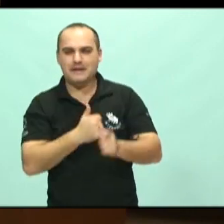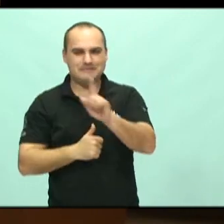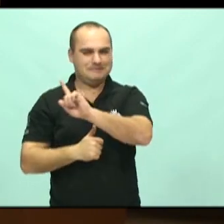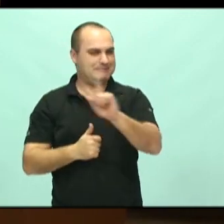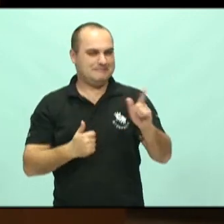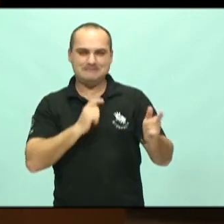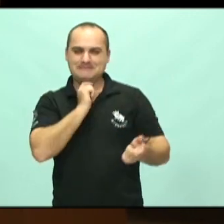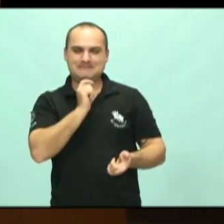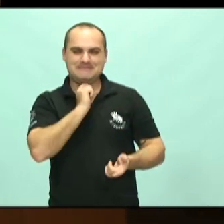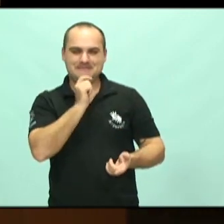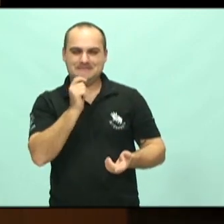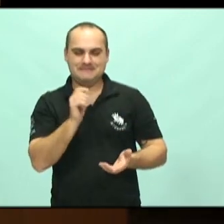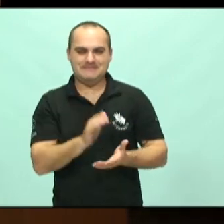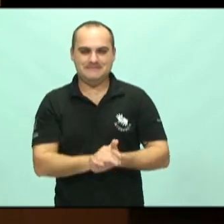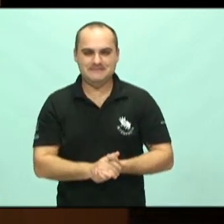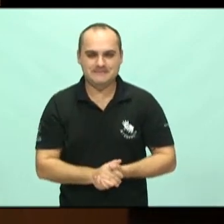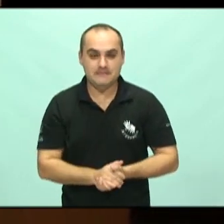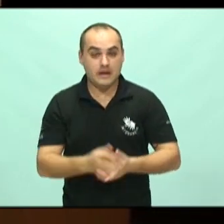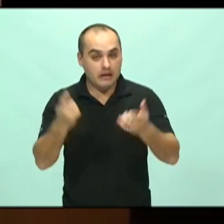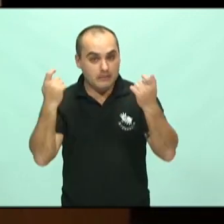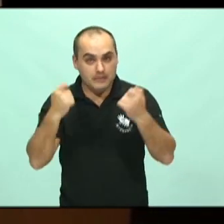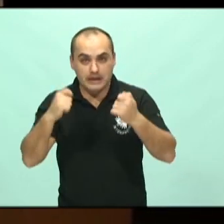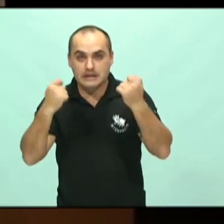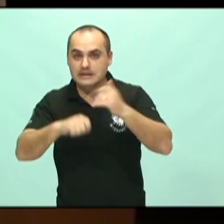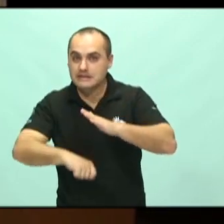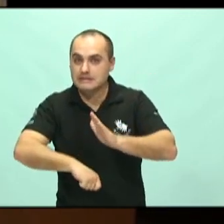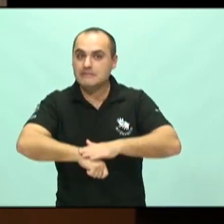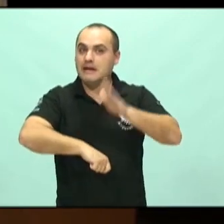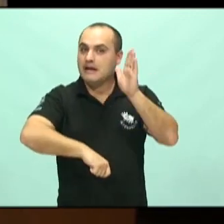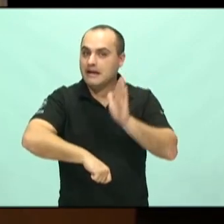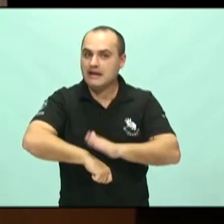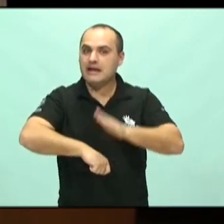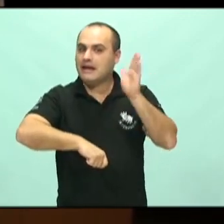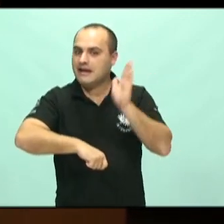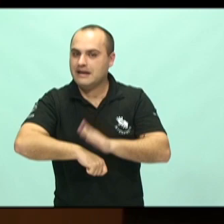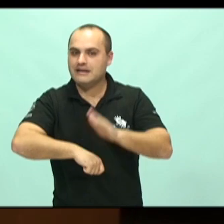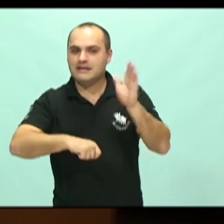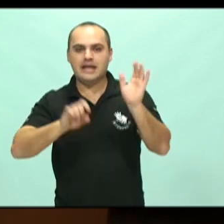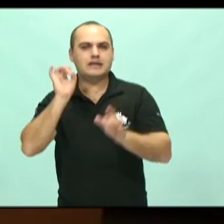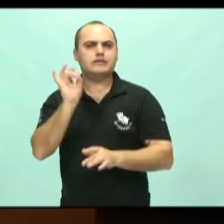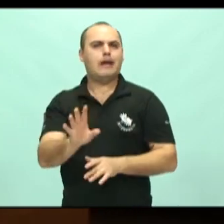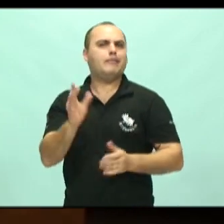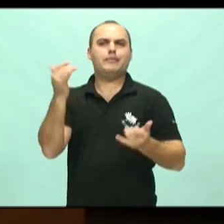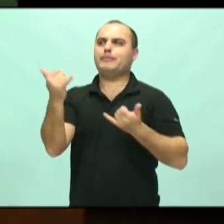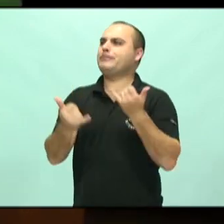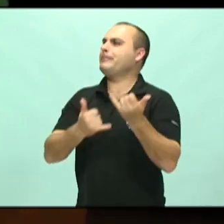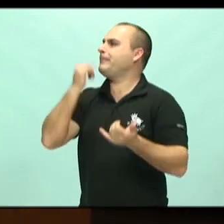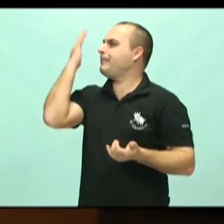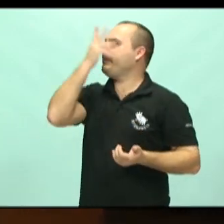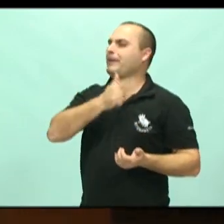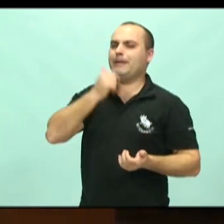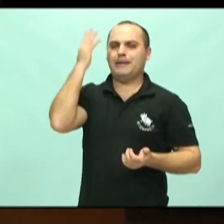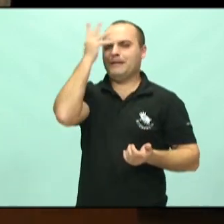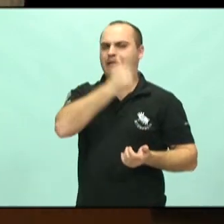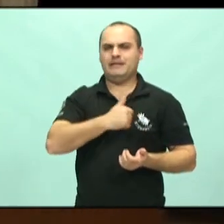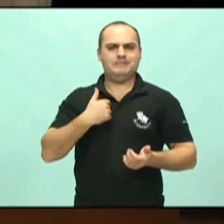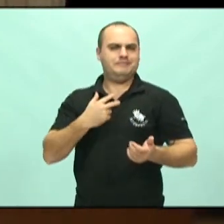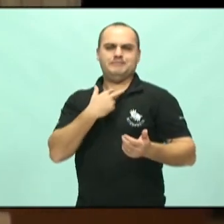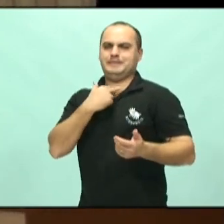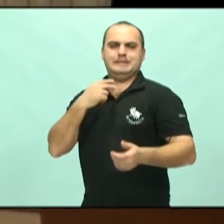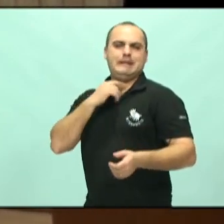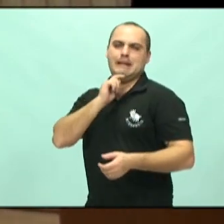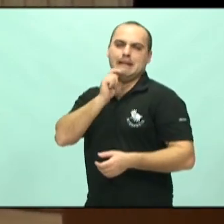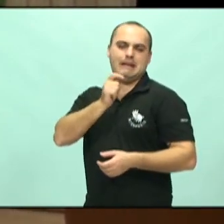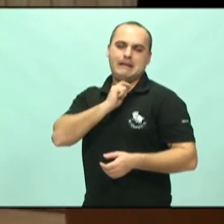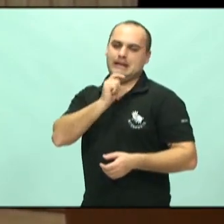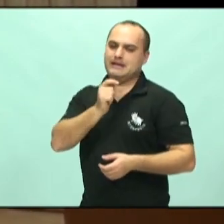não basta, é preciso mais. Ser bonitinha só não basta, ser bonitinha só não